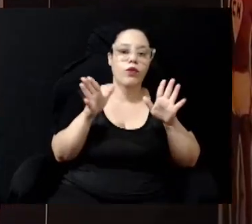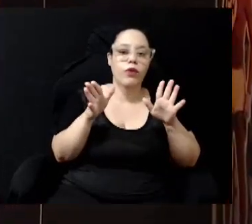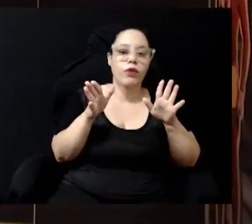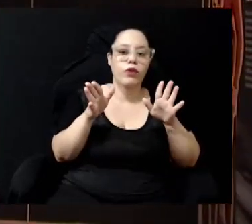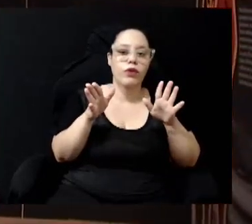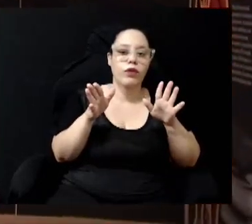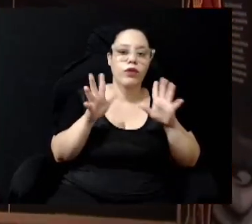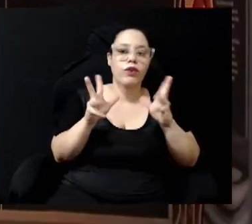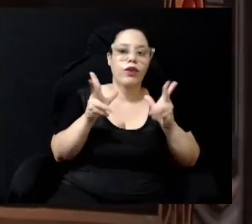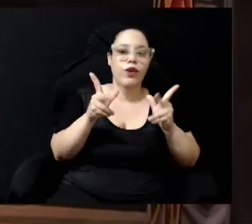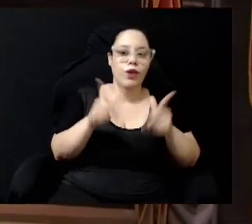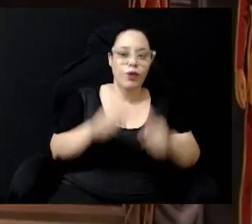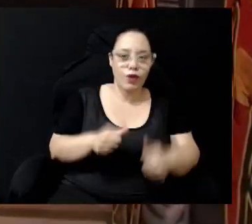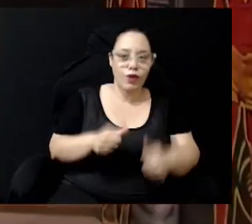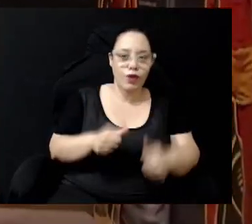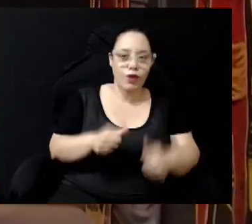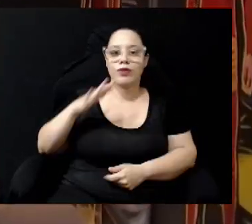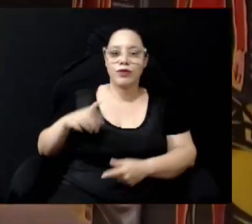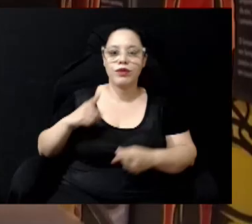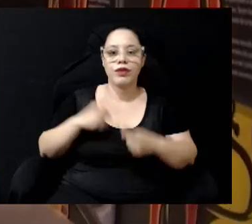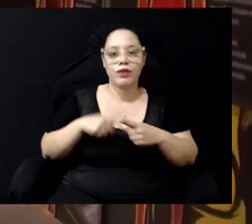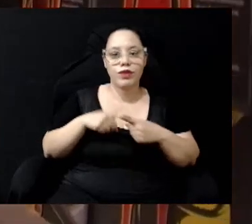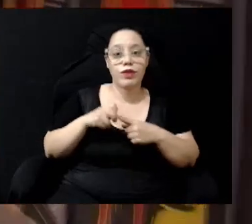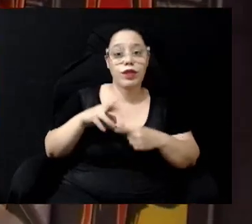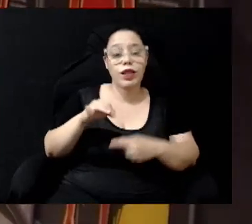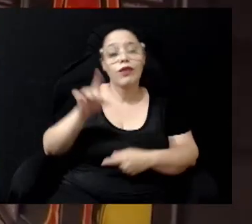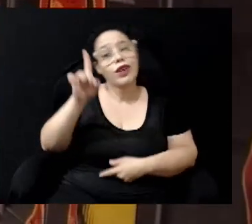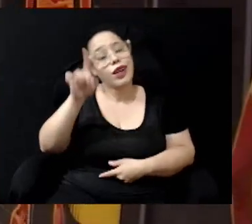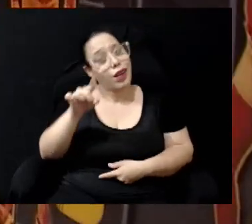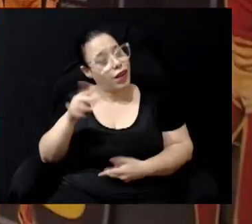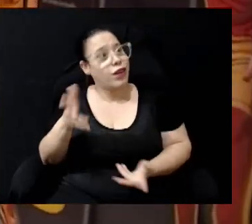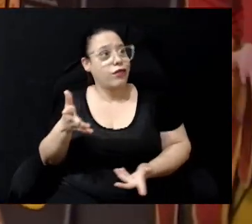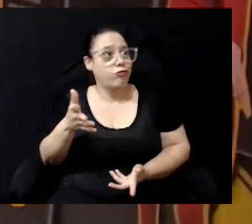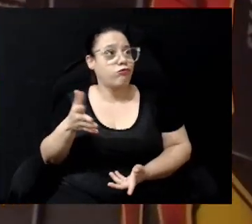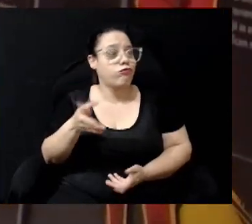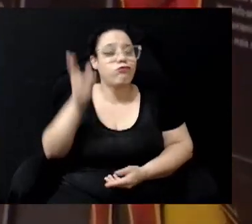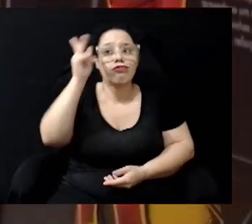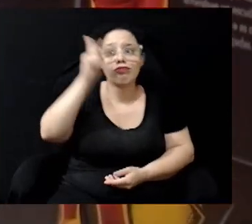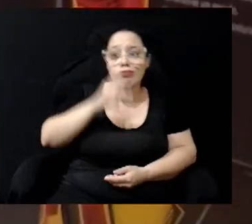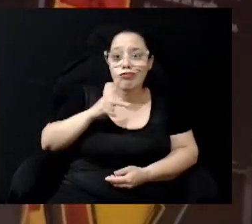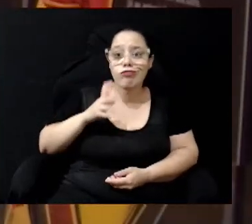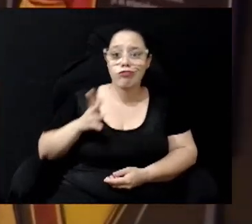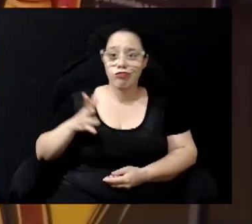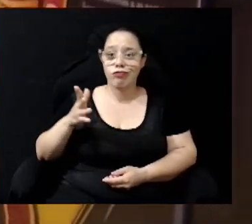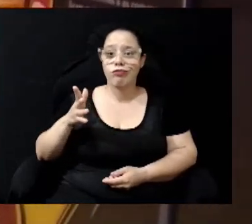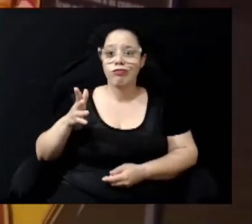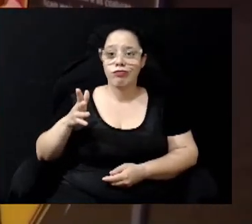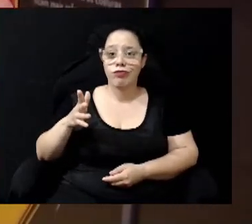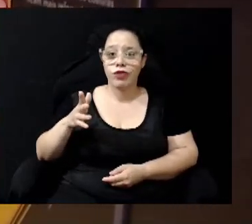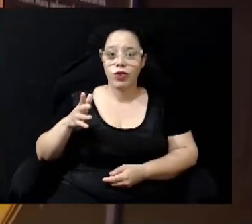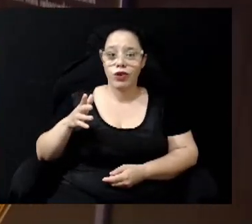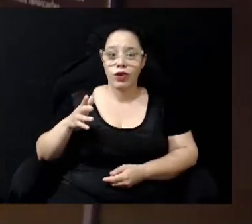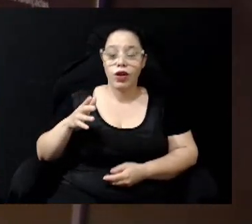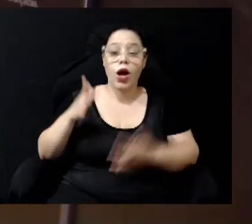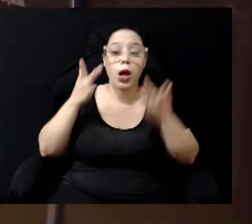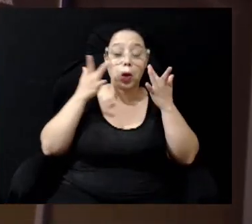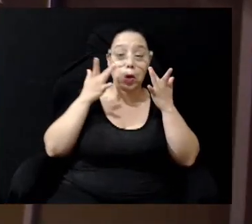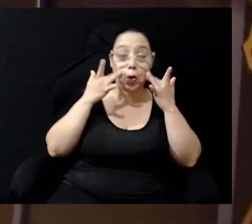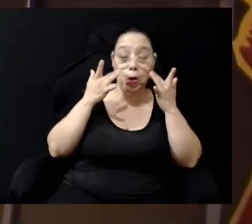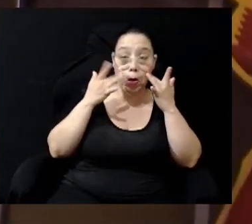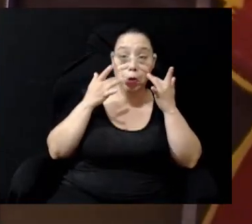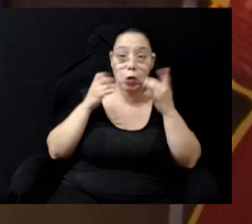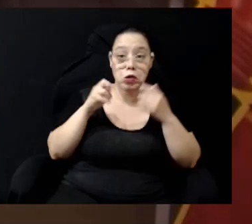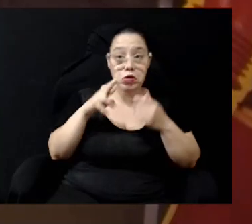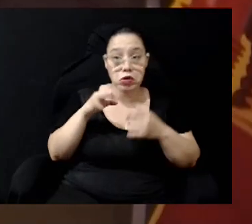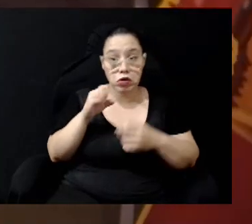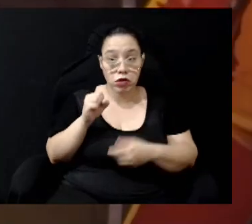as idades, porque o Chaves era isso, né? Os próprios atores que faziam o Chaves, que fizeram o